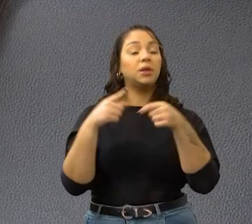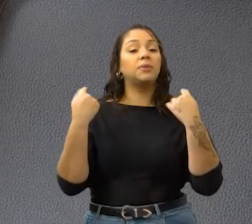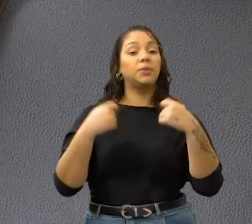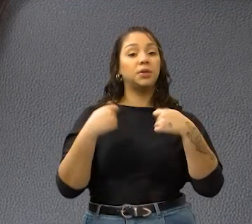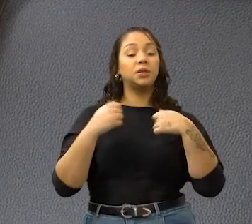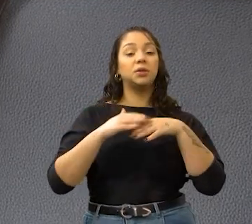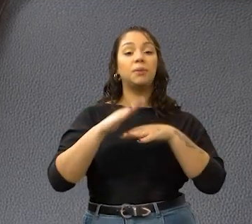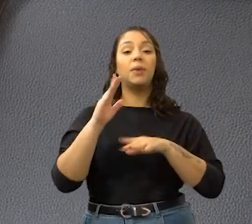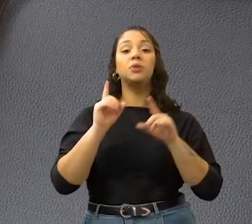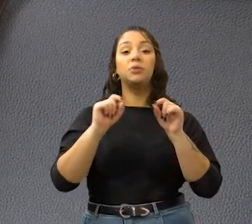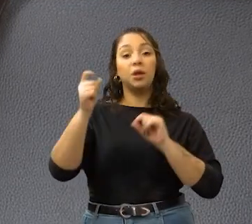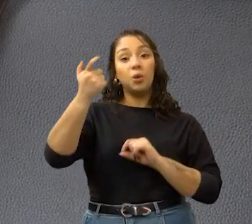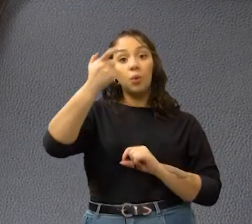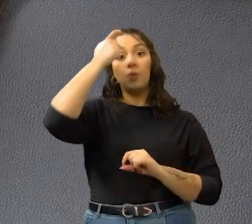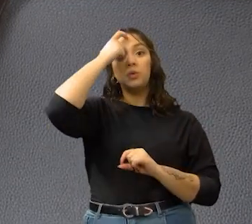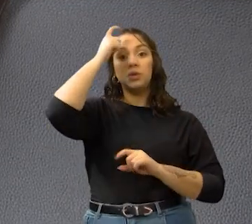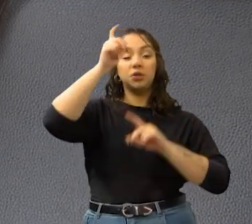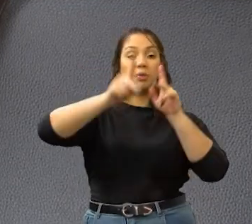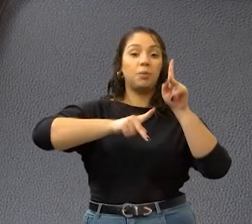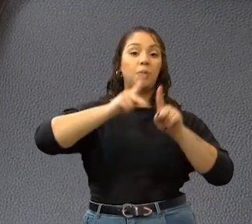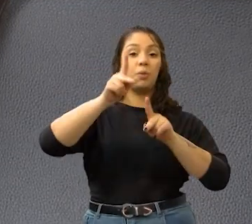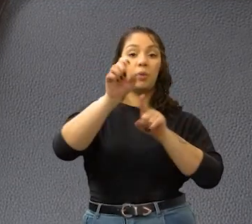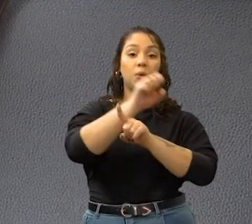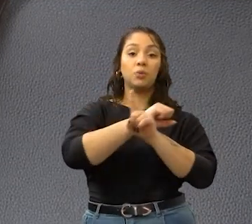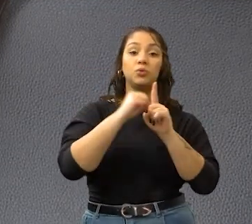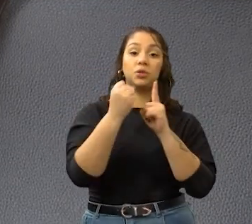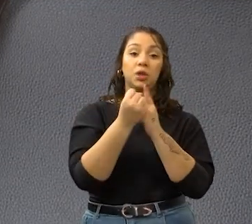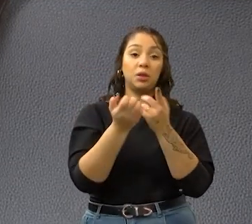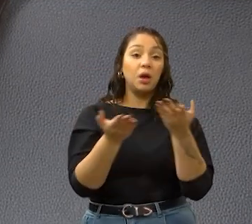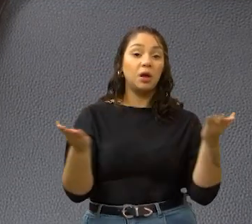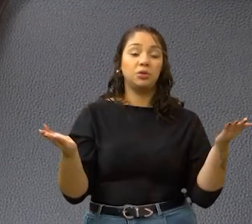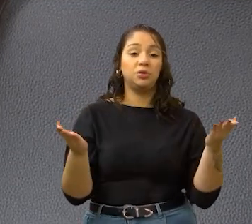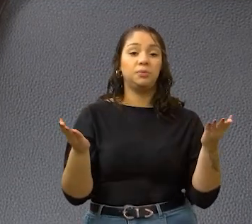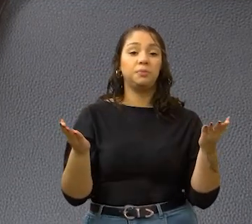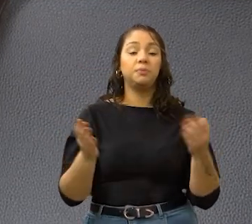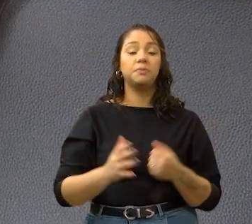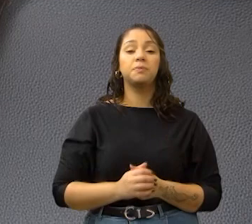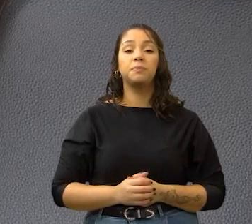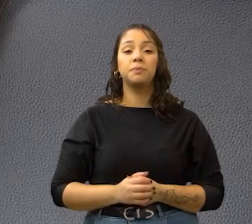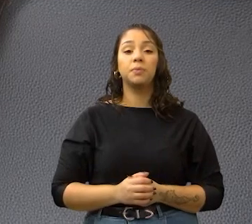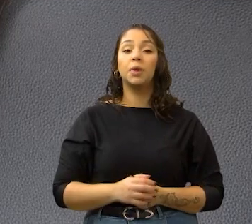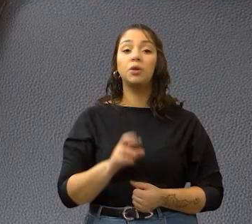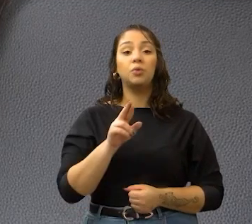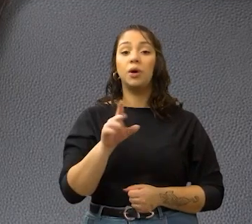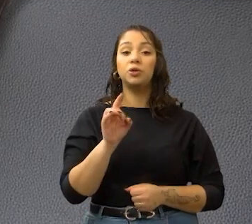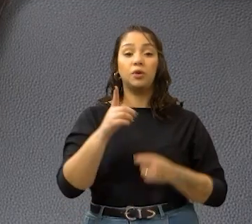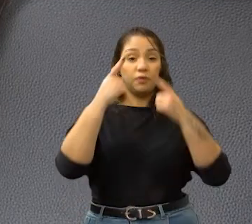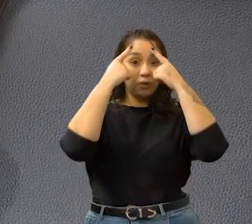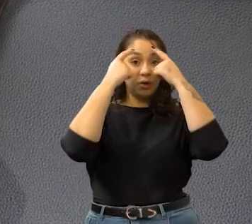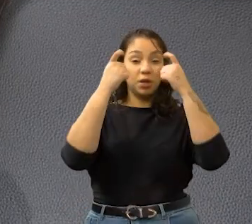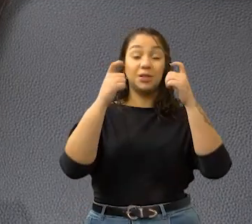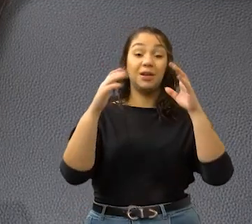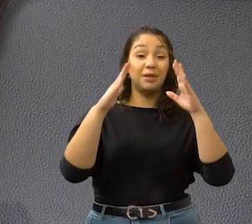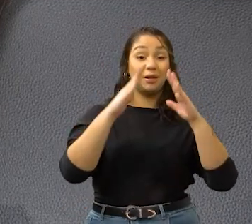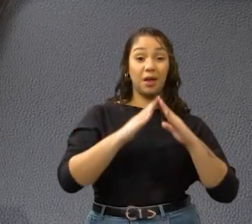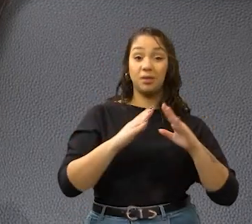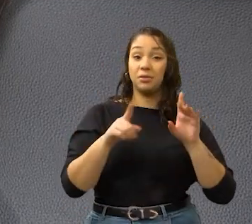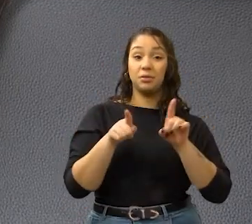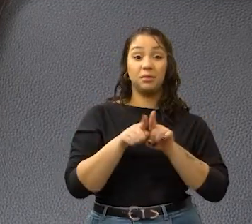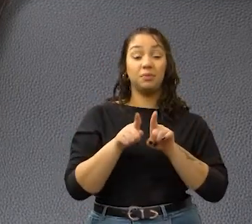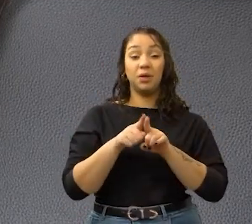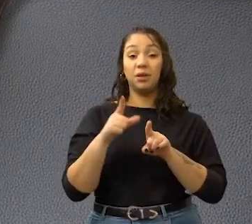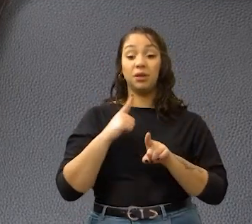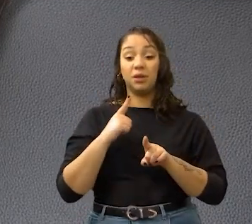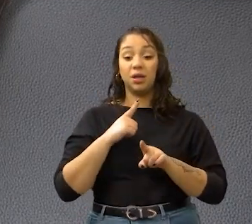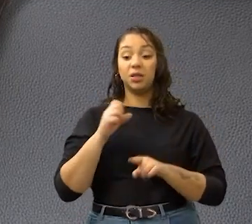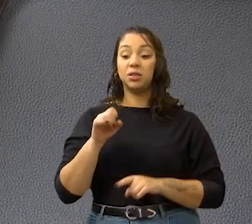gente precisa cada vez mais conscientizar isso na sociedade, né? Então, e não só da violência doméstica também, a gente